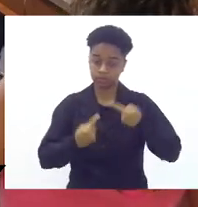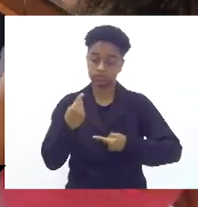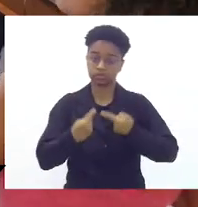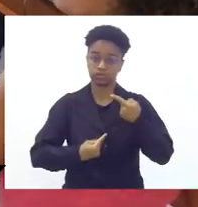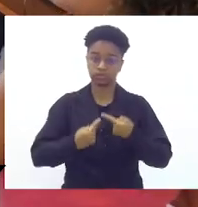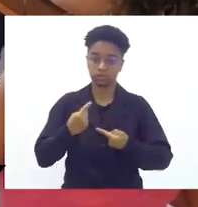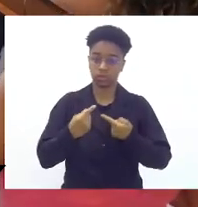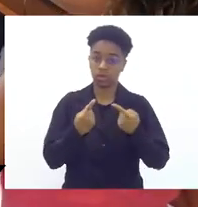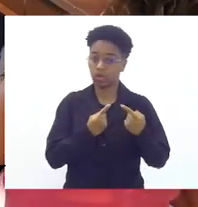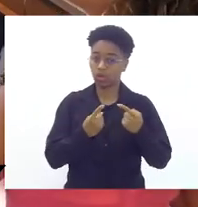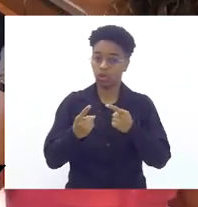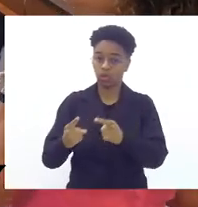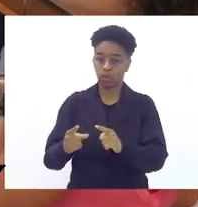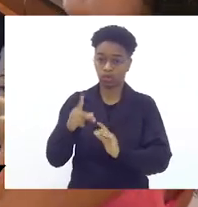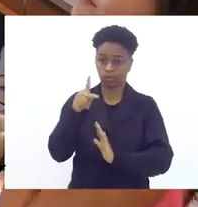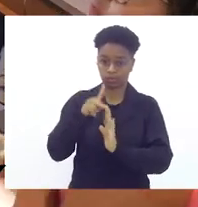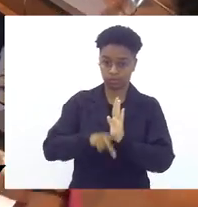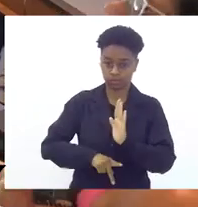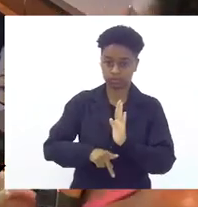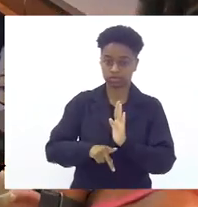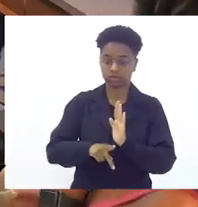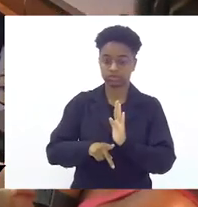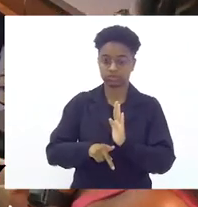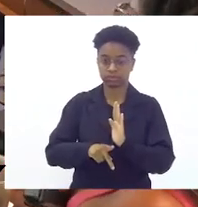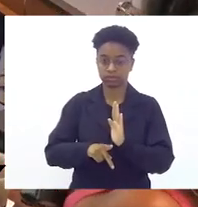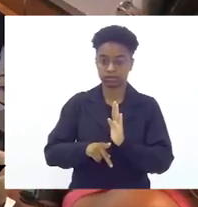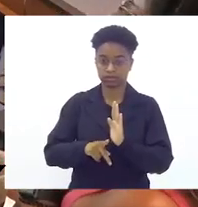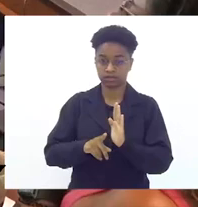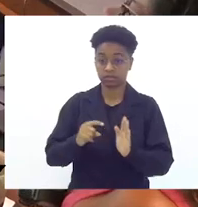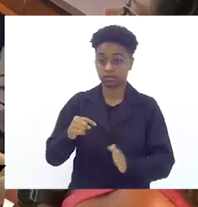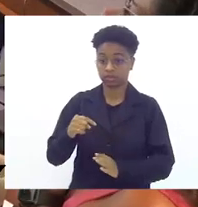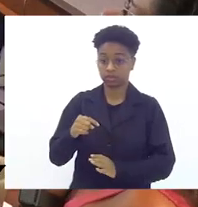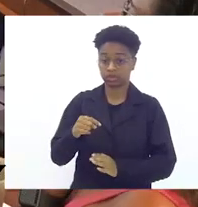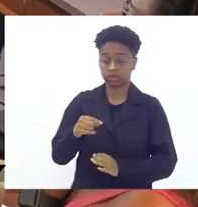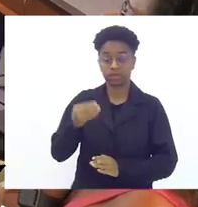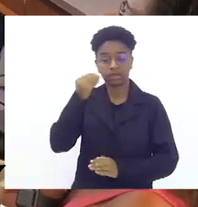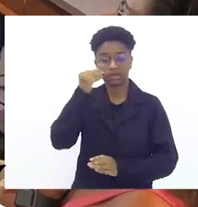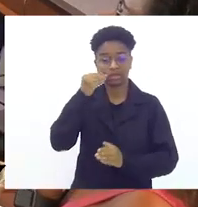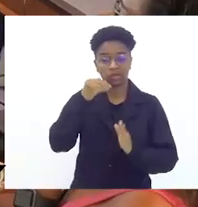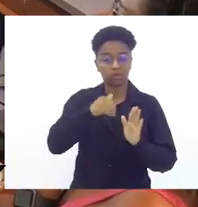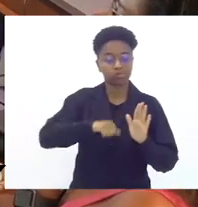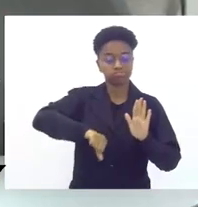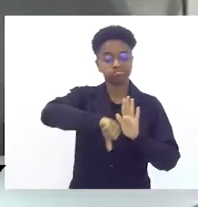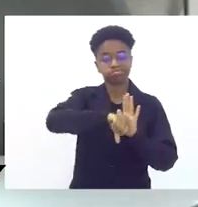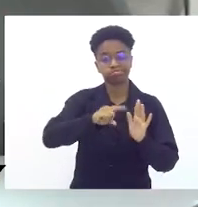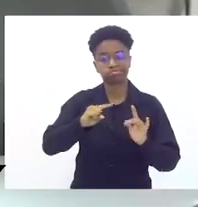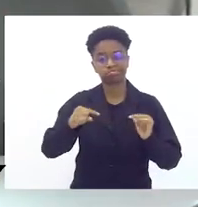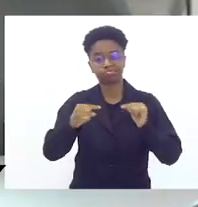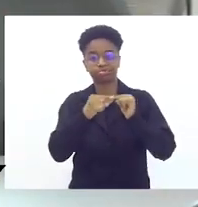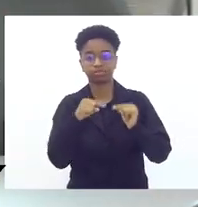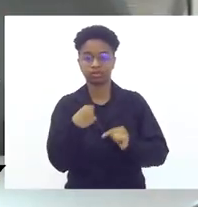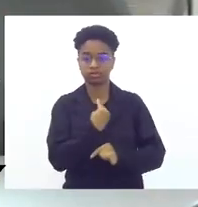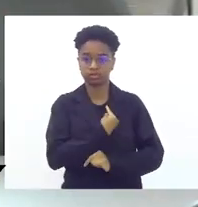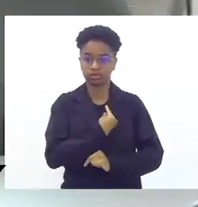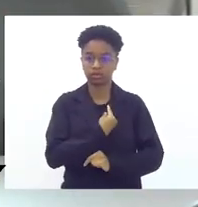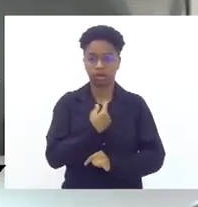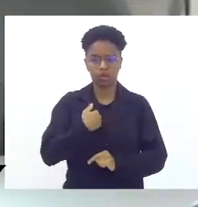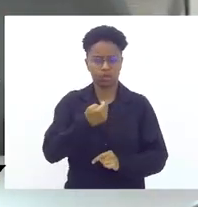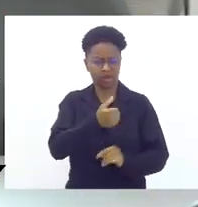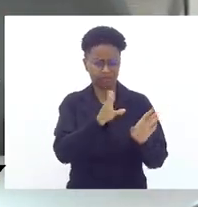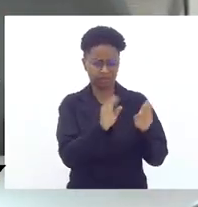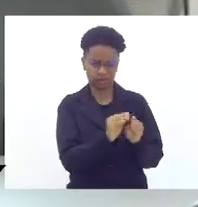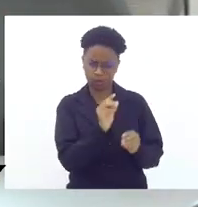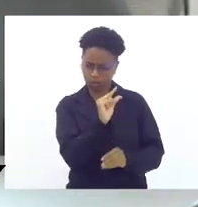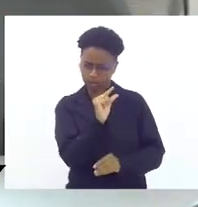Contra esse projeto de nós criminalizar de nos fazermos meu amor